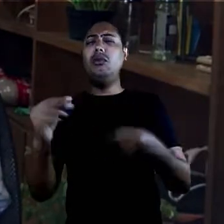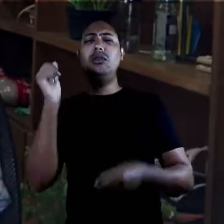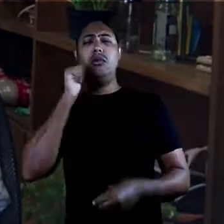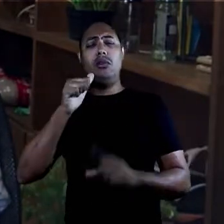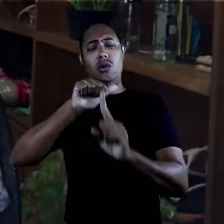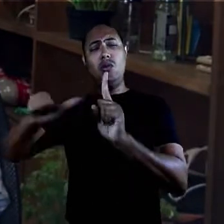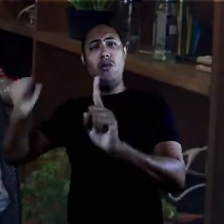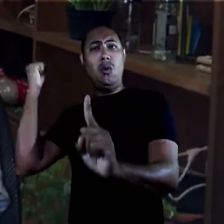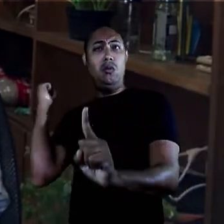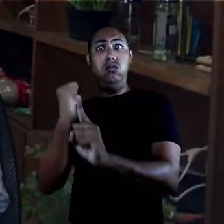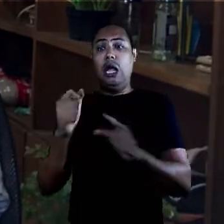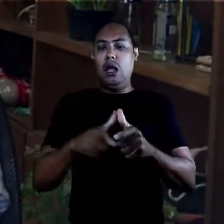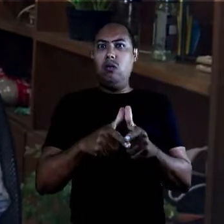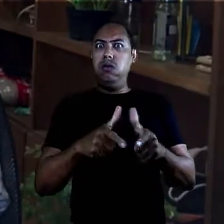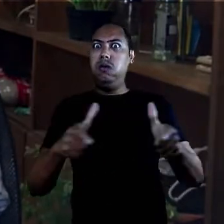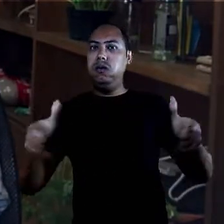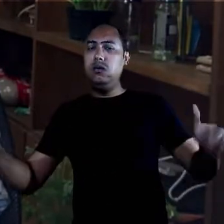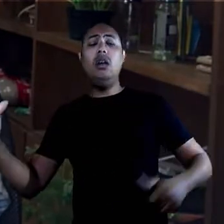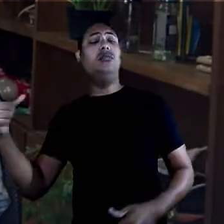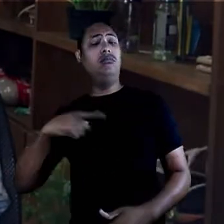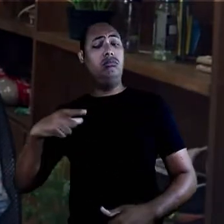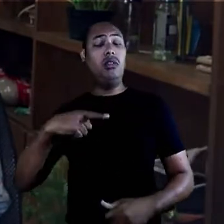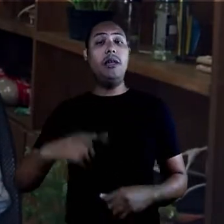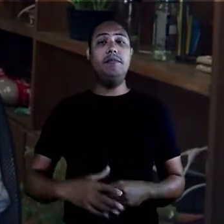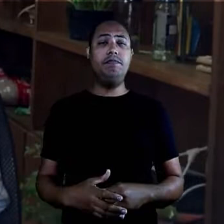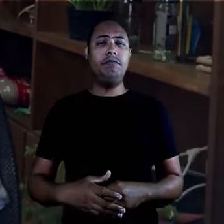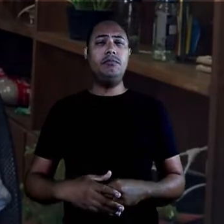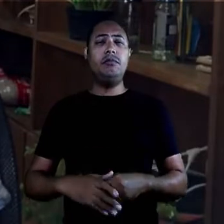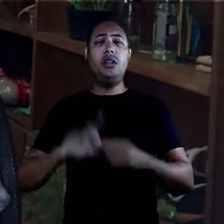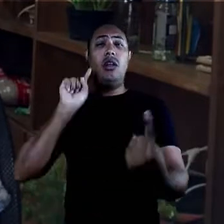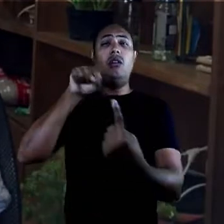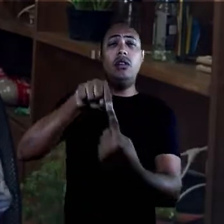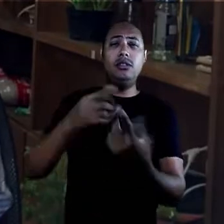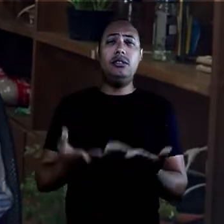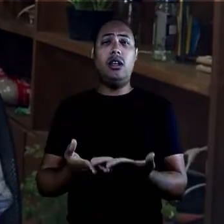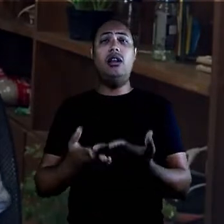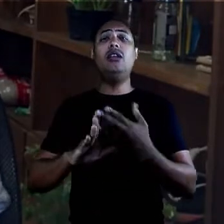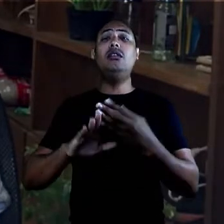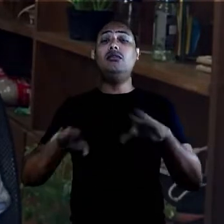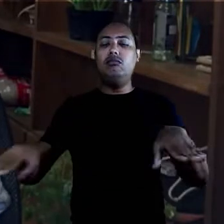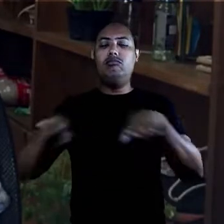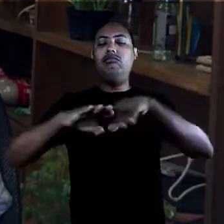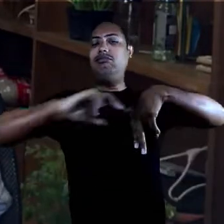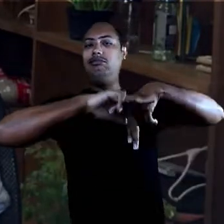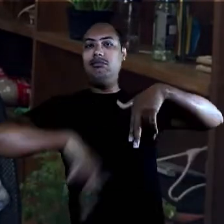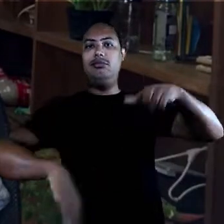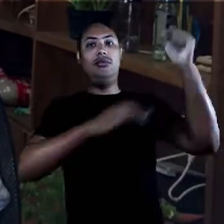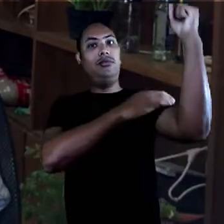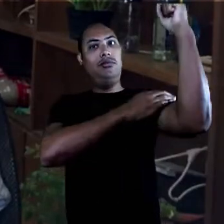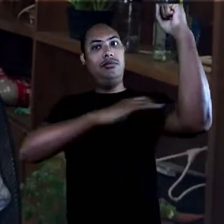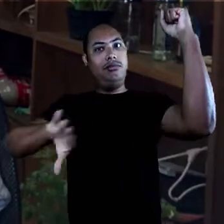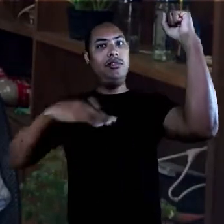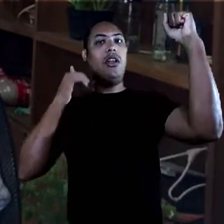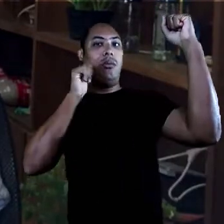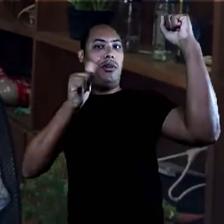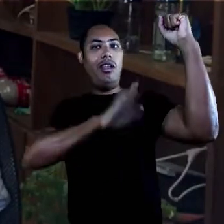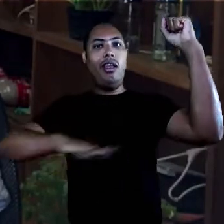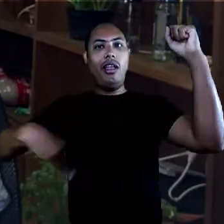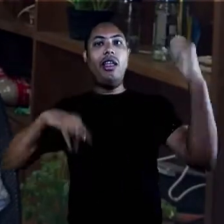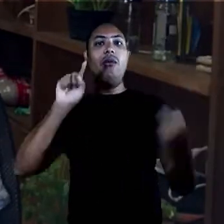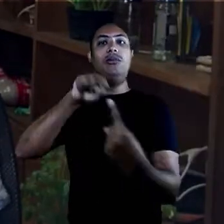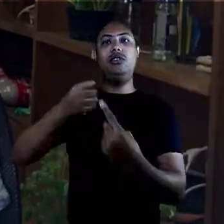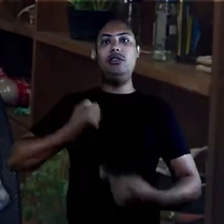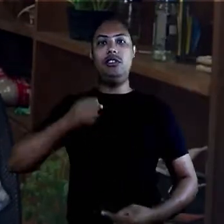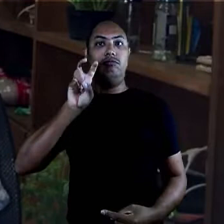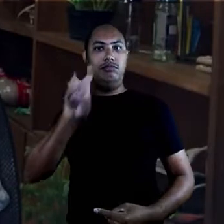o número de mulheres vítimas da violência cresceu significativamente. Alcançar a igualdade de gênero e